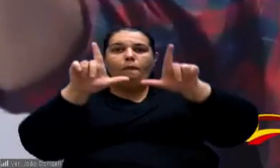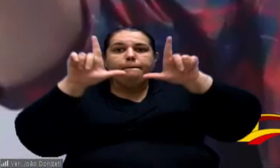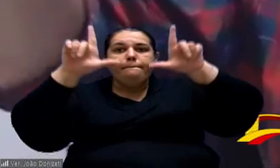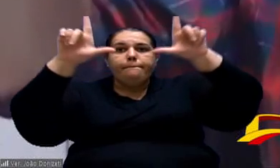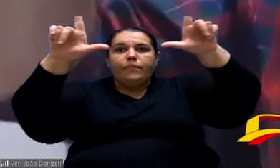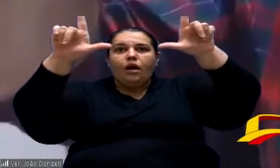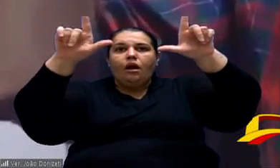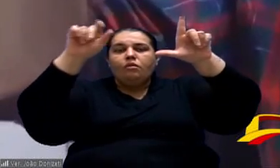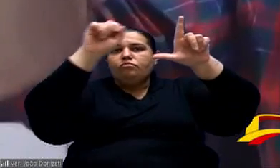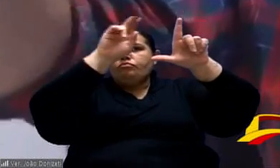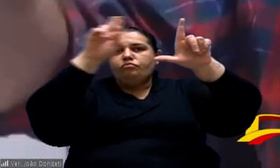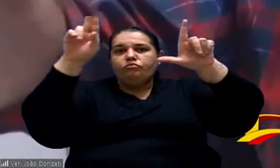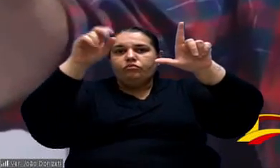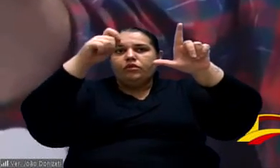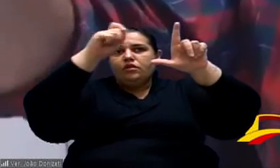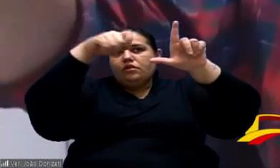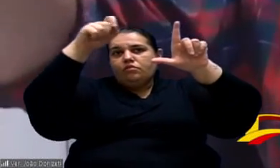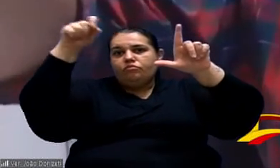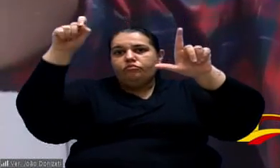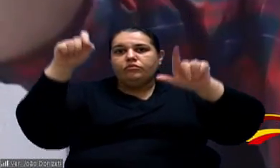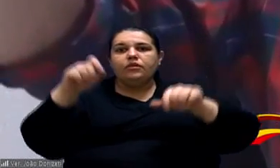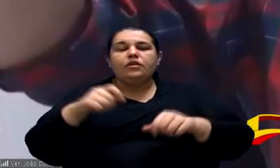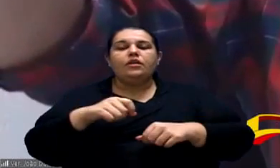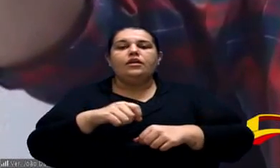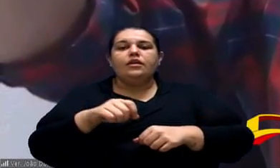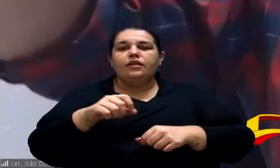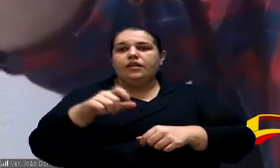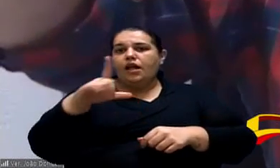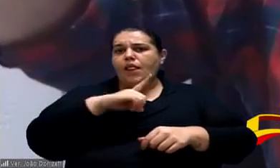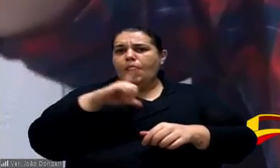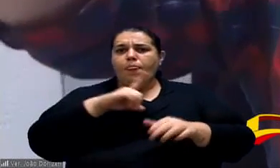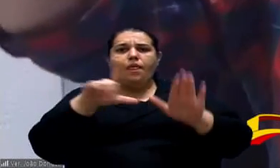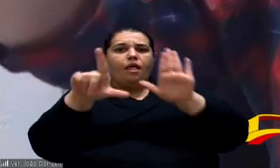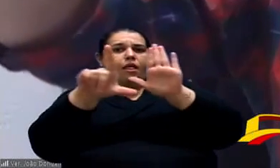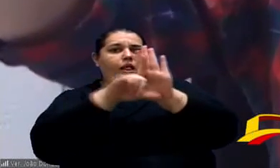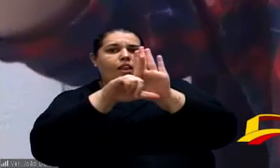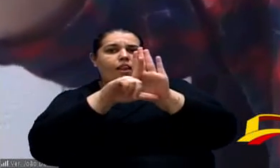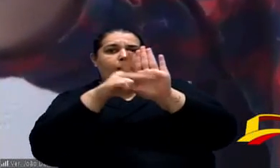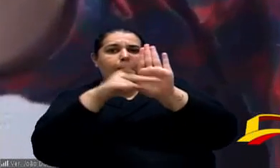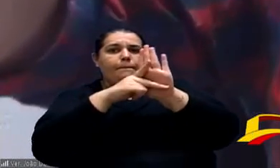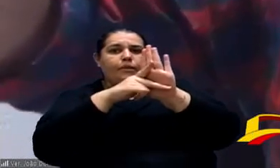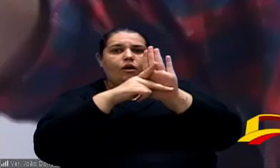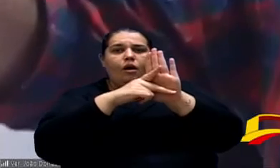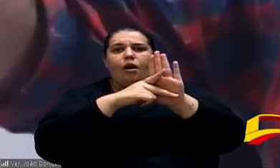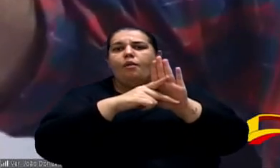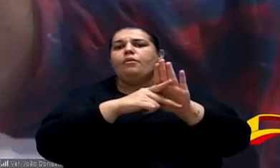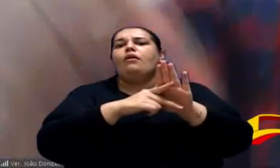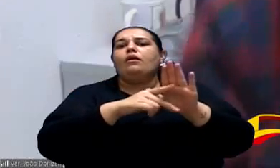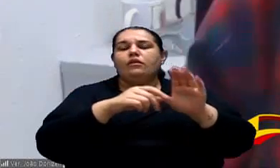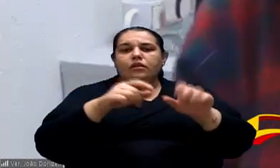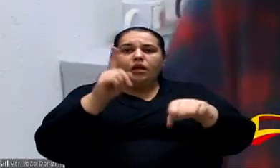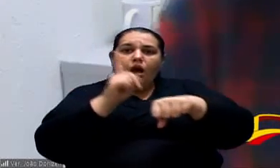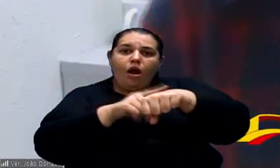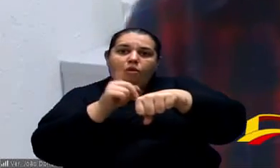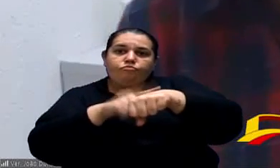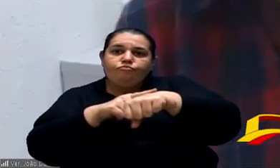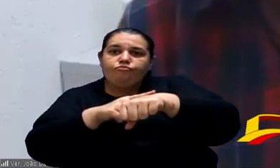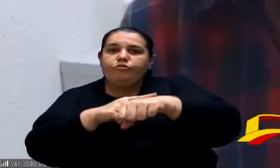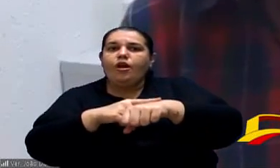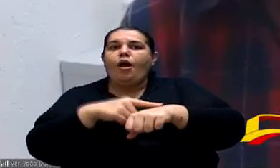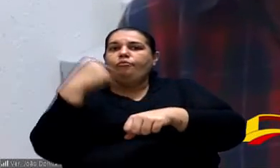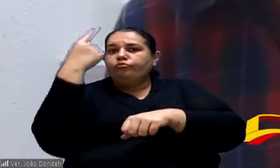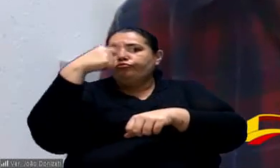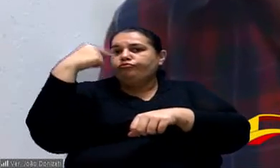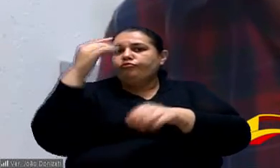indicando que aparece, inclusive está previsto na lei, que existe uma lei que disciplina a questão do tempo e diz que